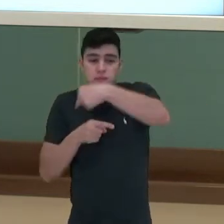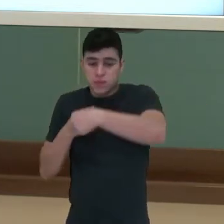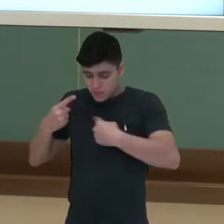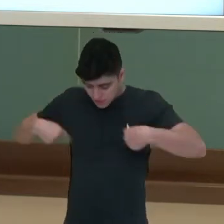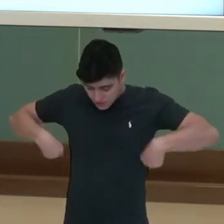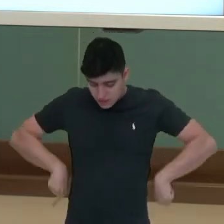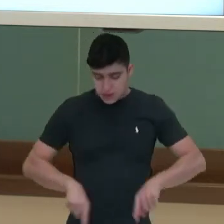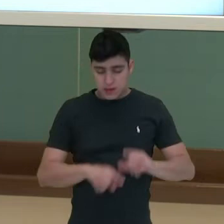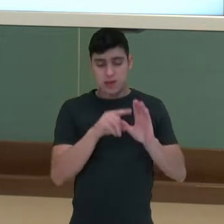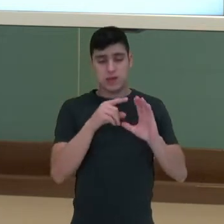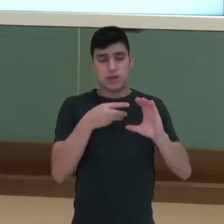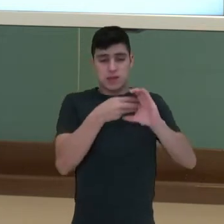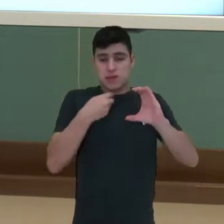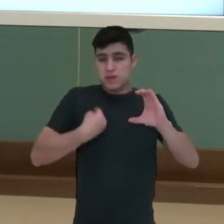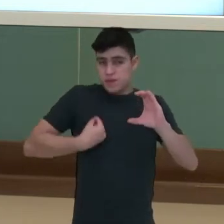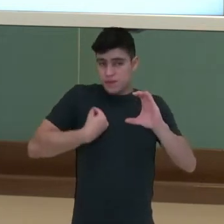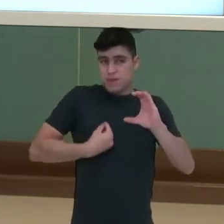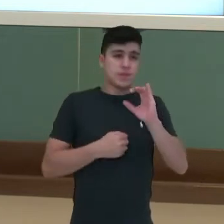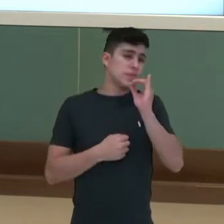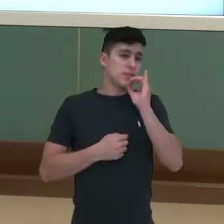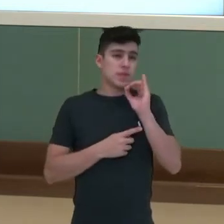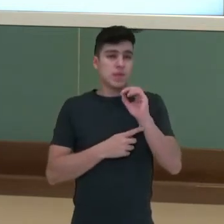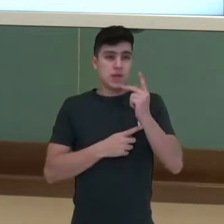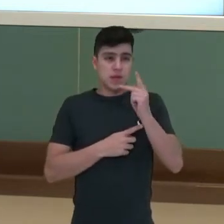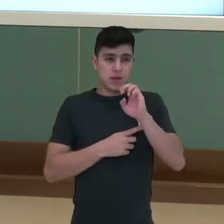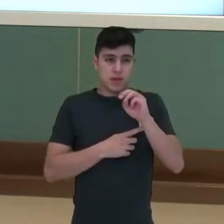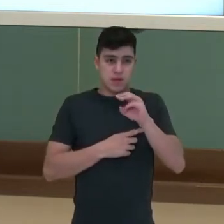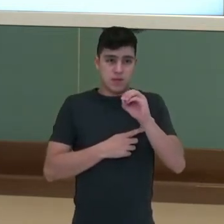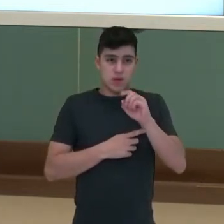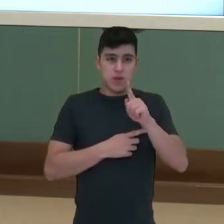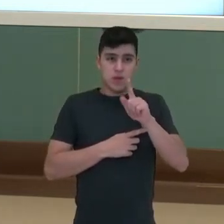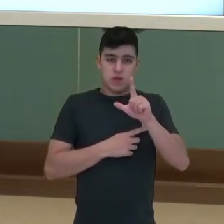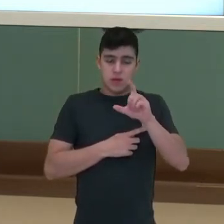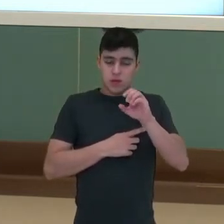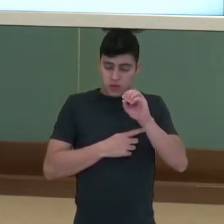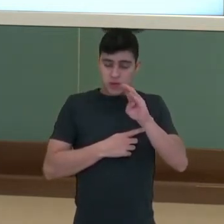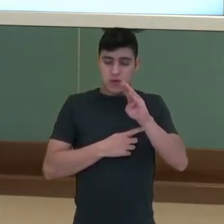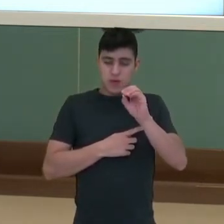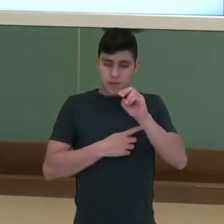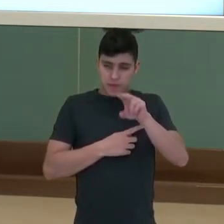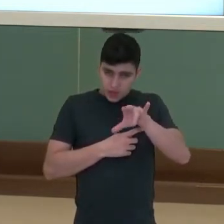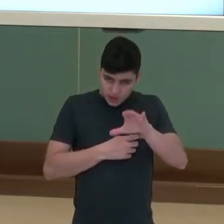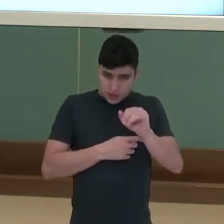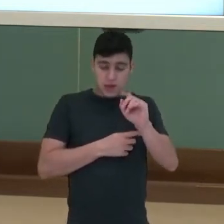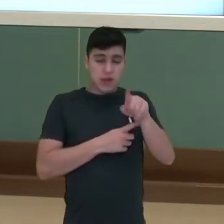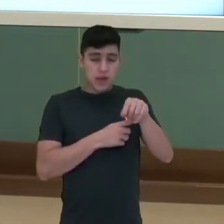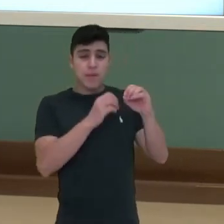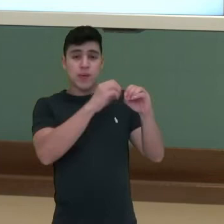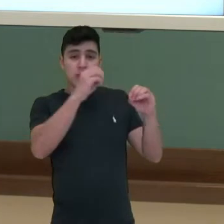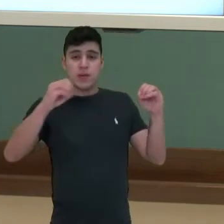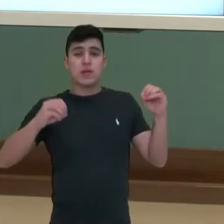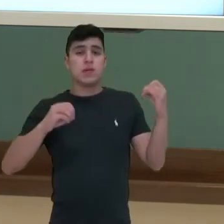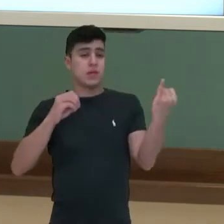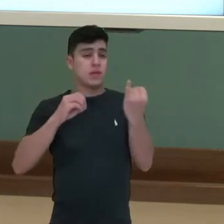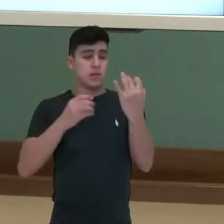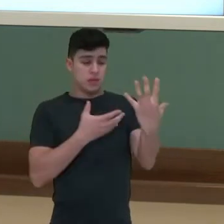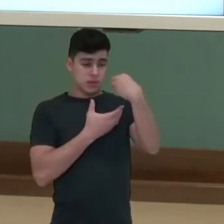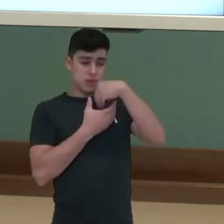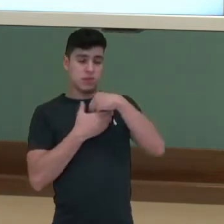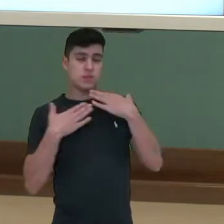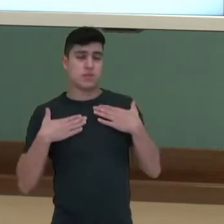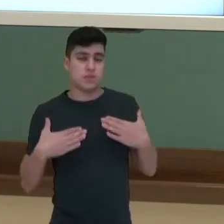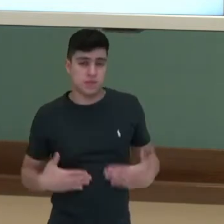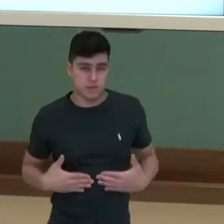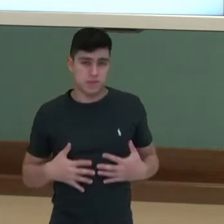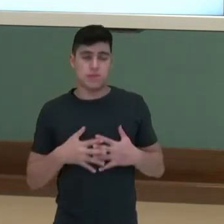células. Por exemplo, a hemoglobina. A hemoglobina é uma proteína muito importante que está presente no nosso